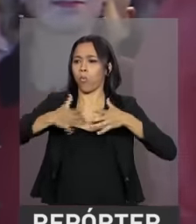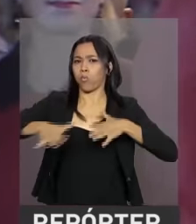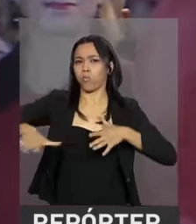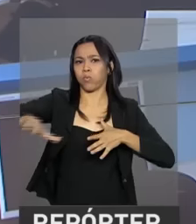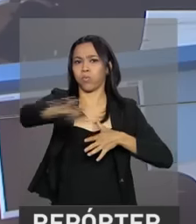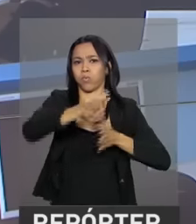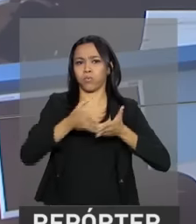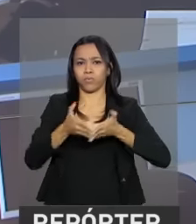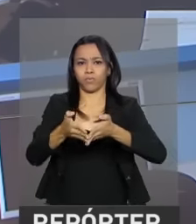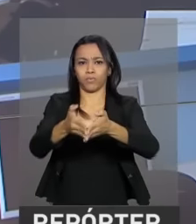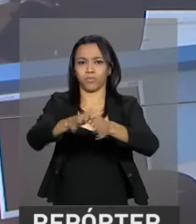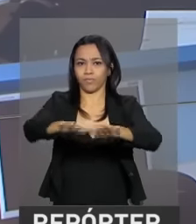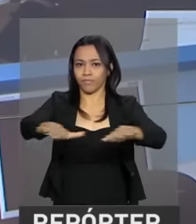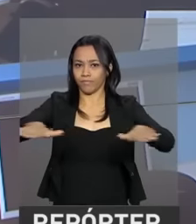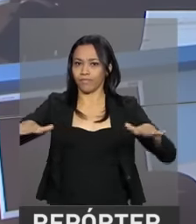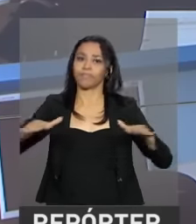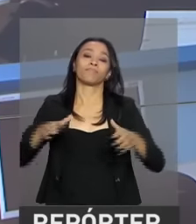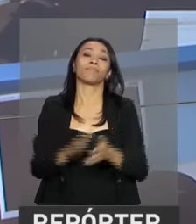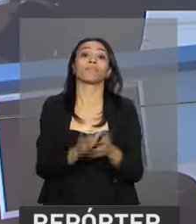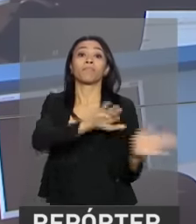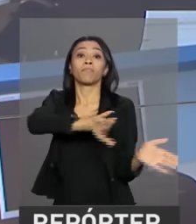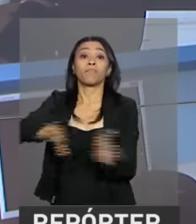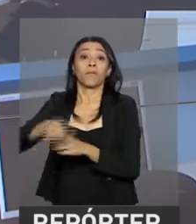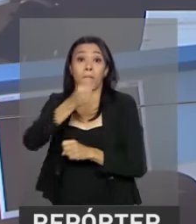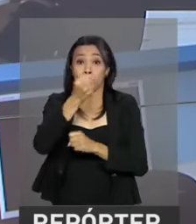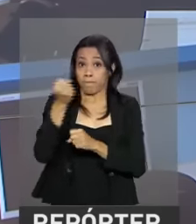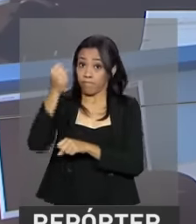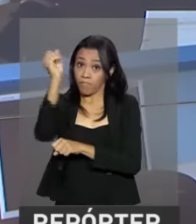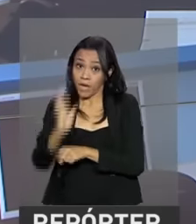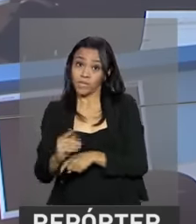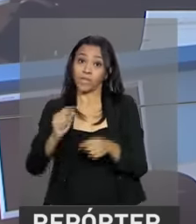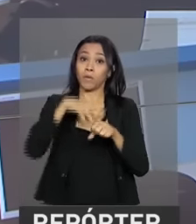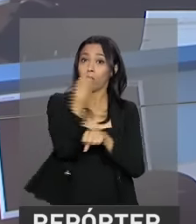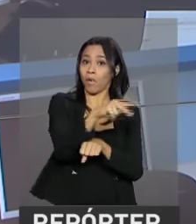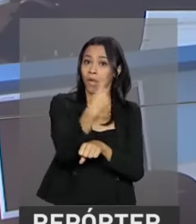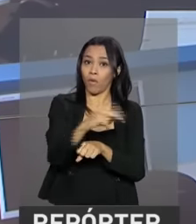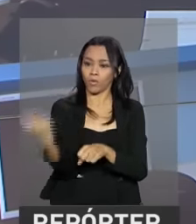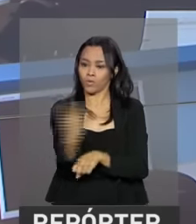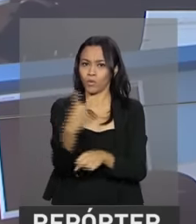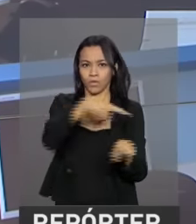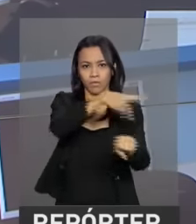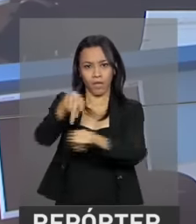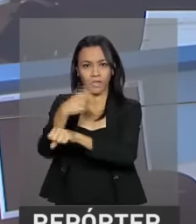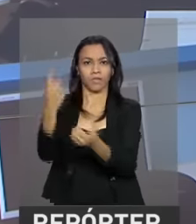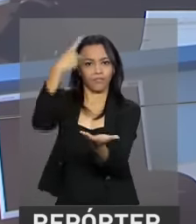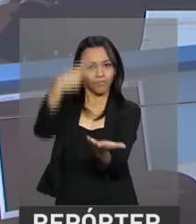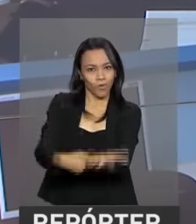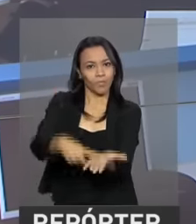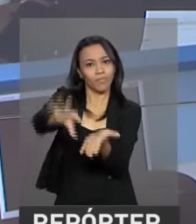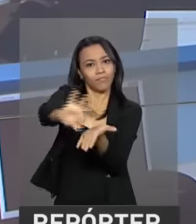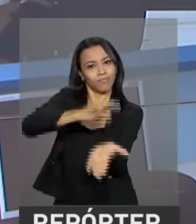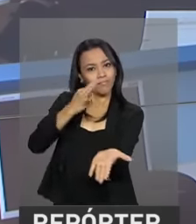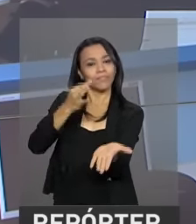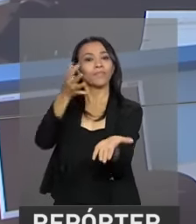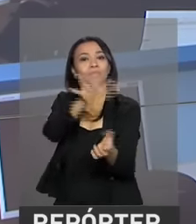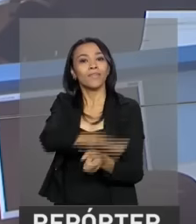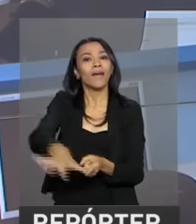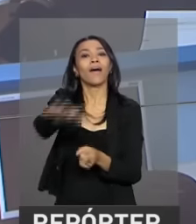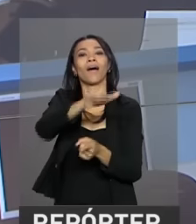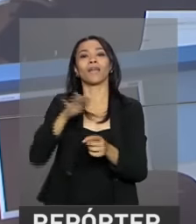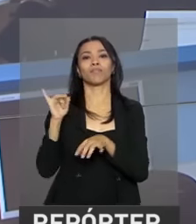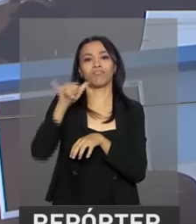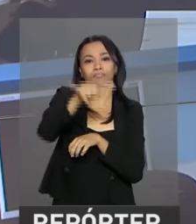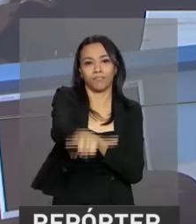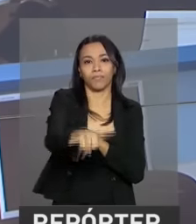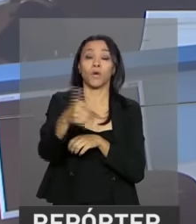país. Brasil e Paraguai assinaram dois acordos para ampliar a relação entre os países, um deles no setor aéreo.